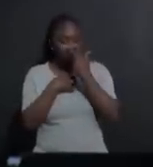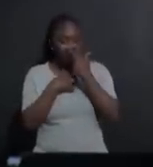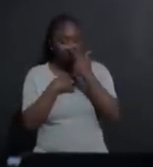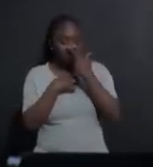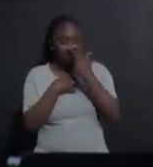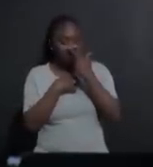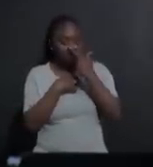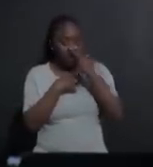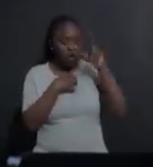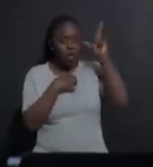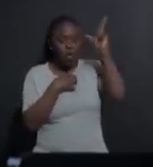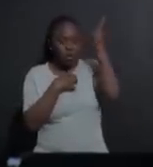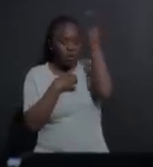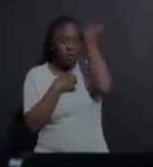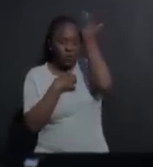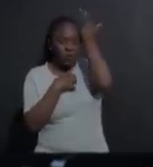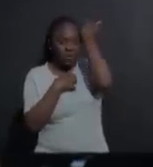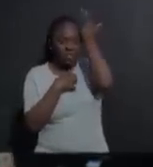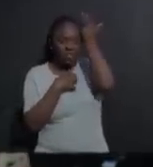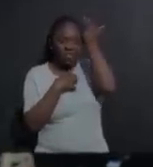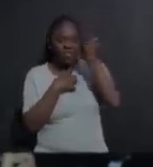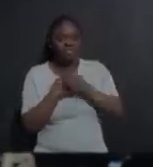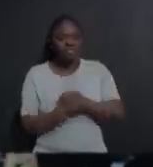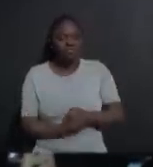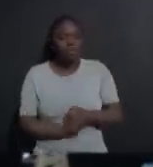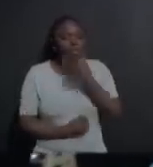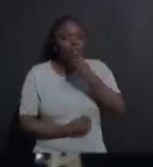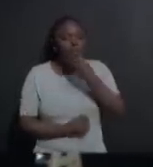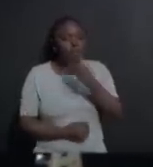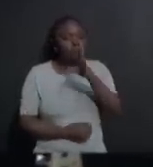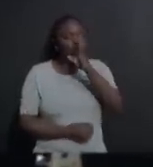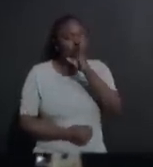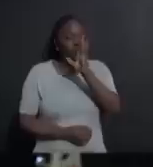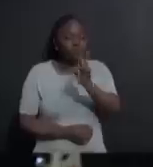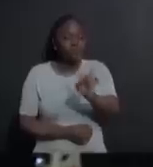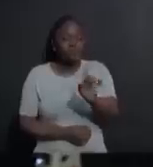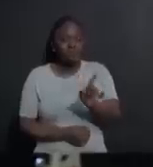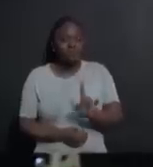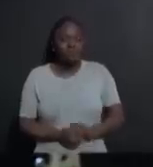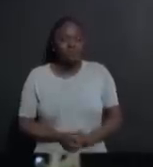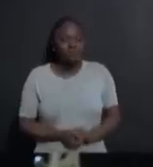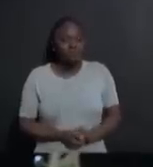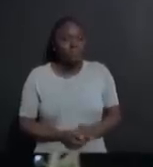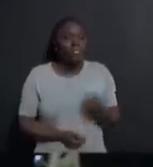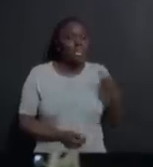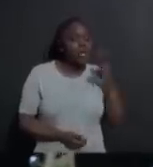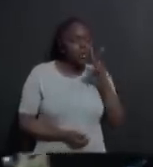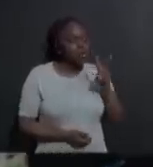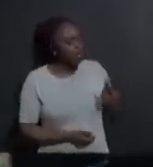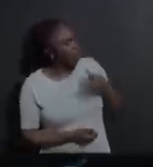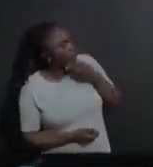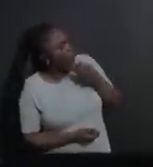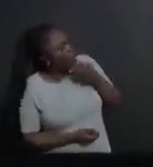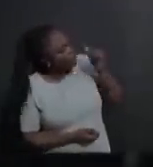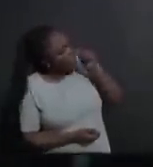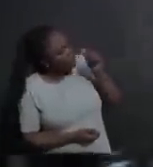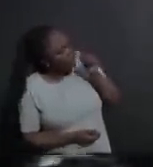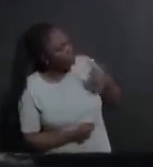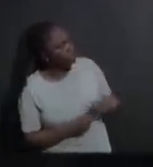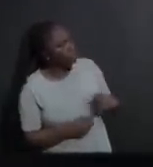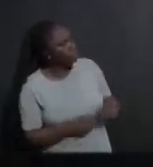coelhinho da Duracell, sabe aquele... E o homem não calava a boca. Eu até olhei direito e falei: é homem ou mulher? Porque não é